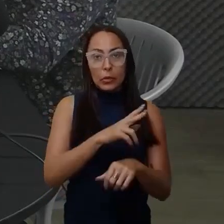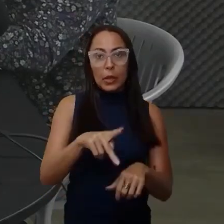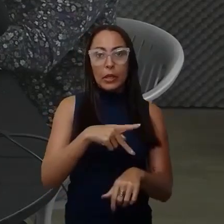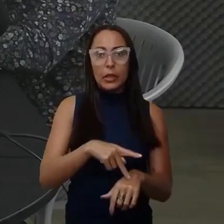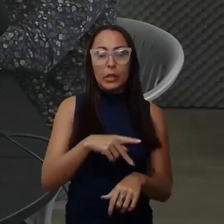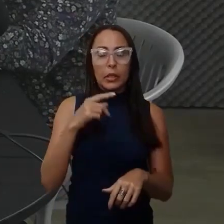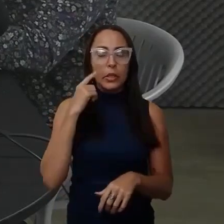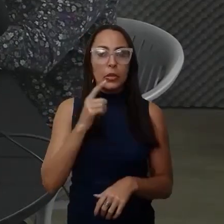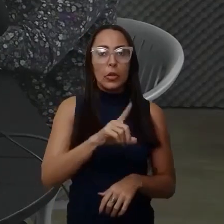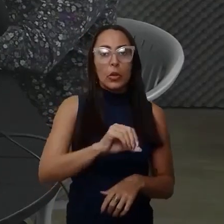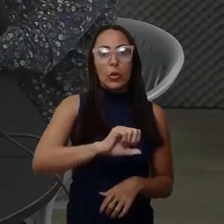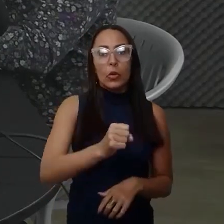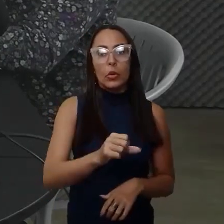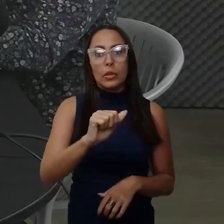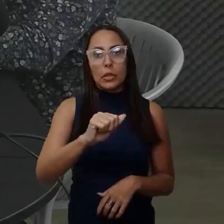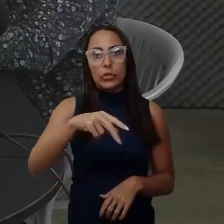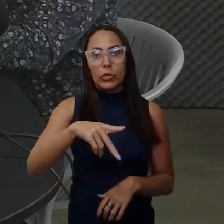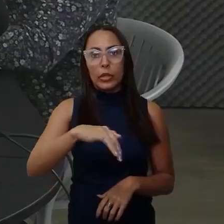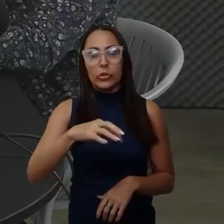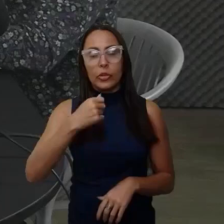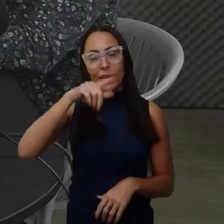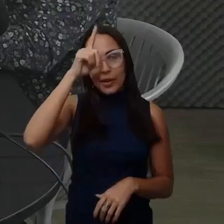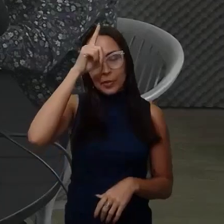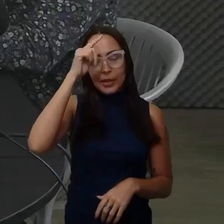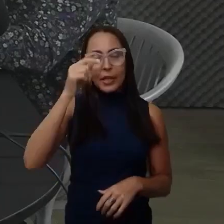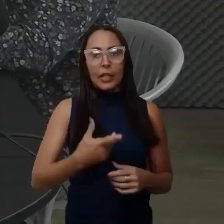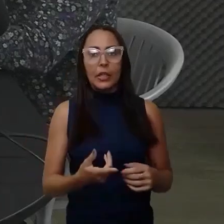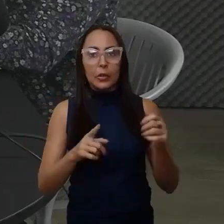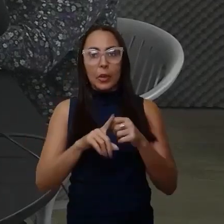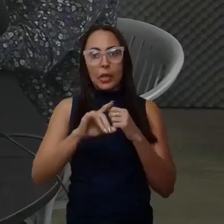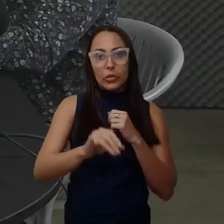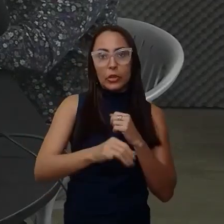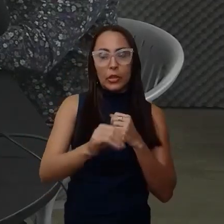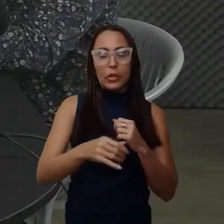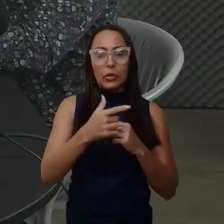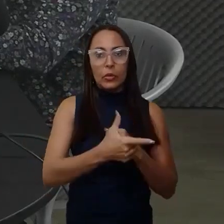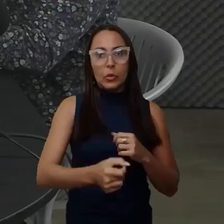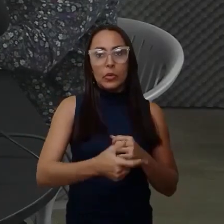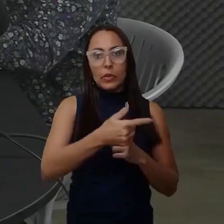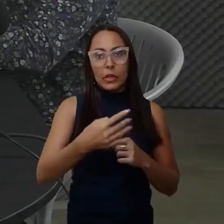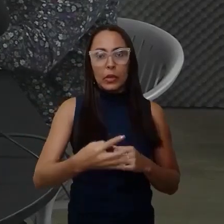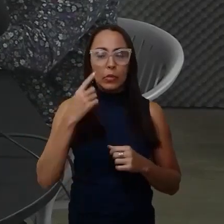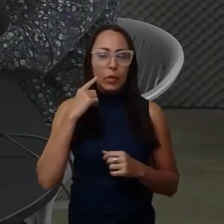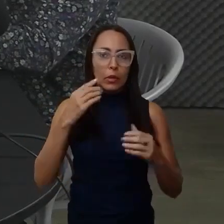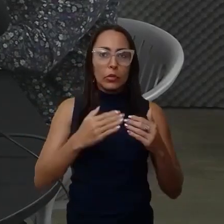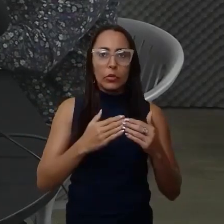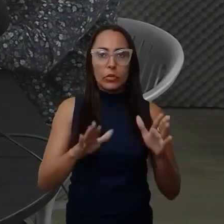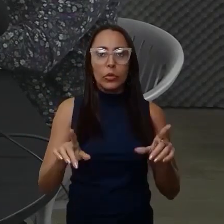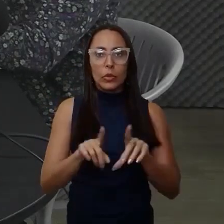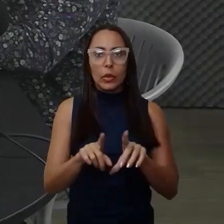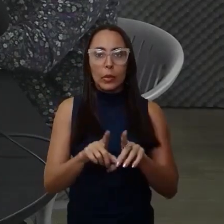o EFM em Berlim, na Alemanha. Em janeiro de 2024, foi admitida no programa de aceleração de carreira de novos diretores Black